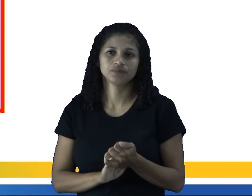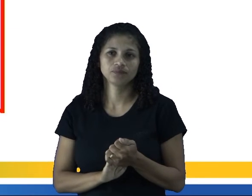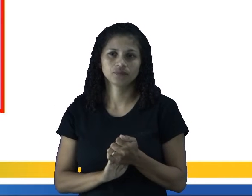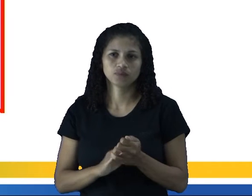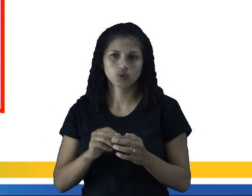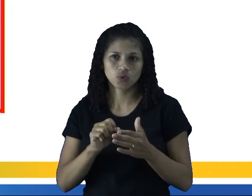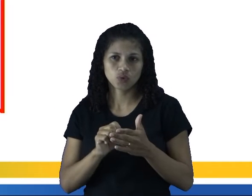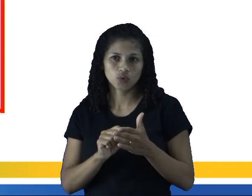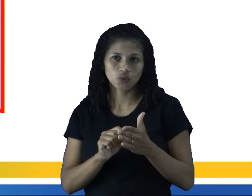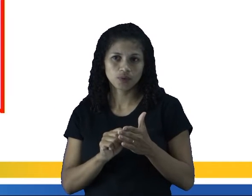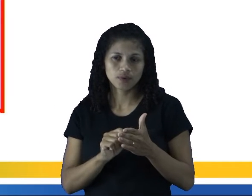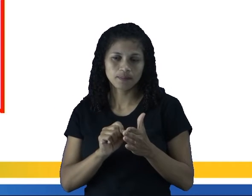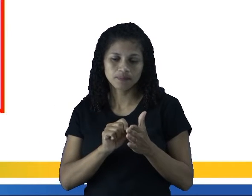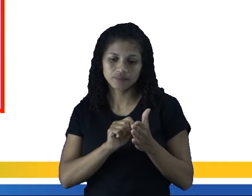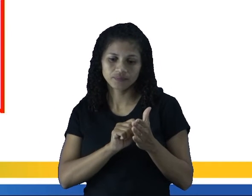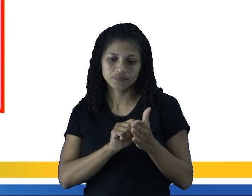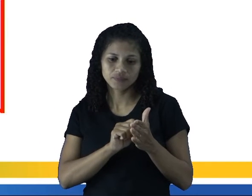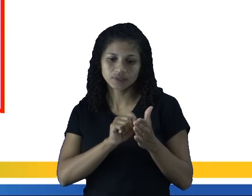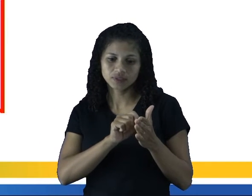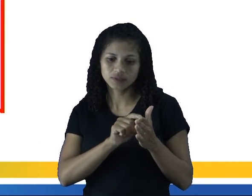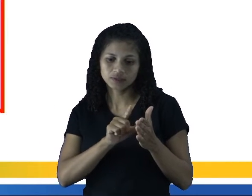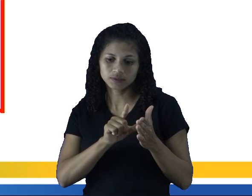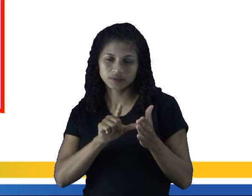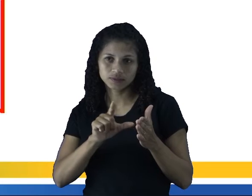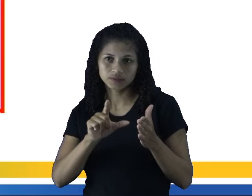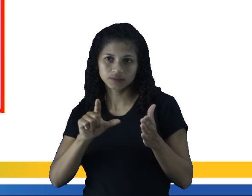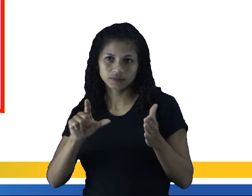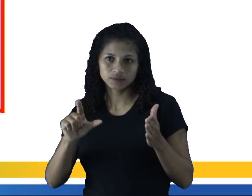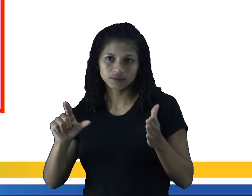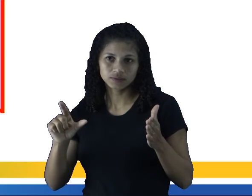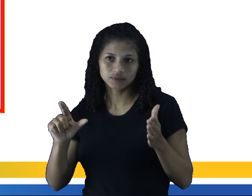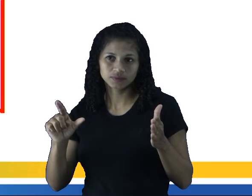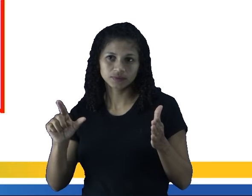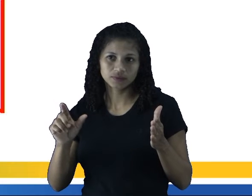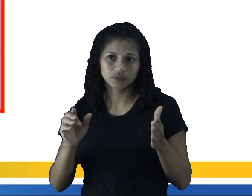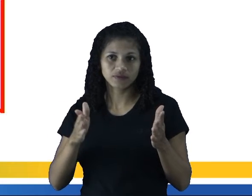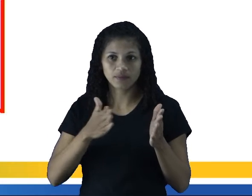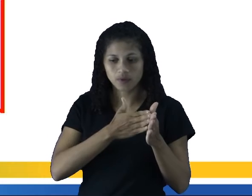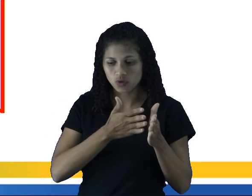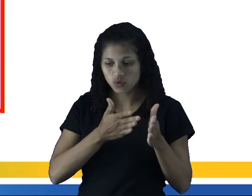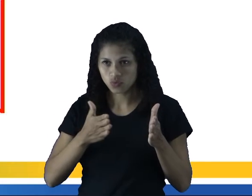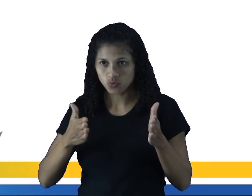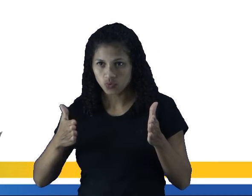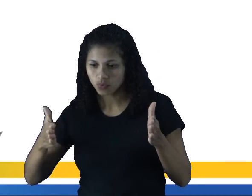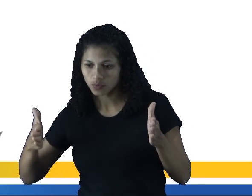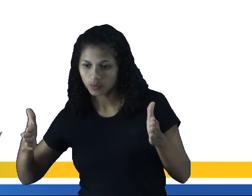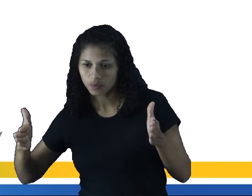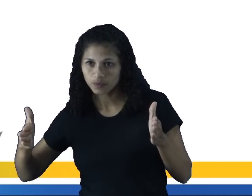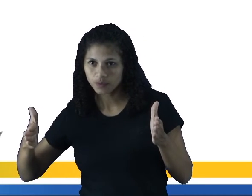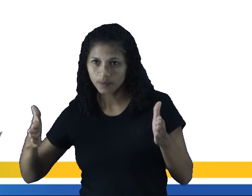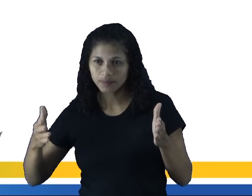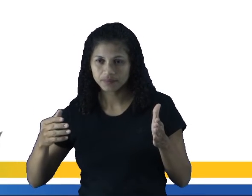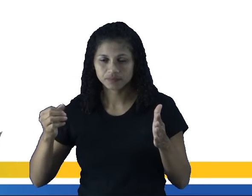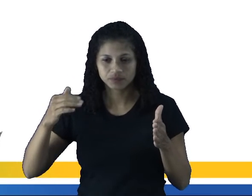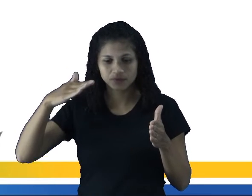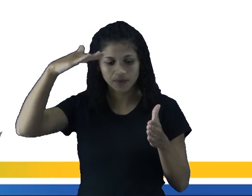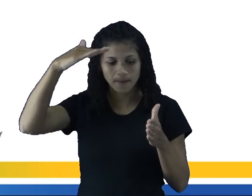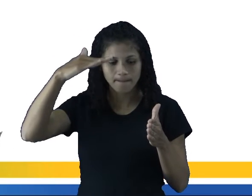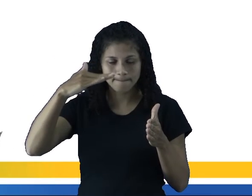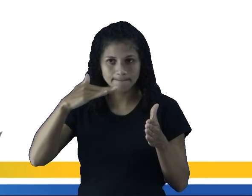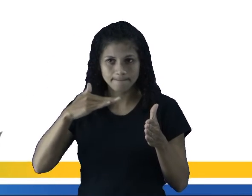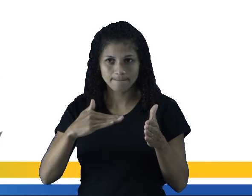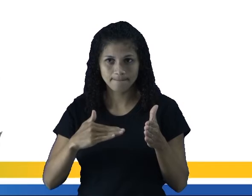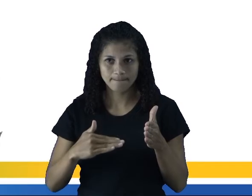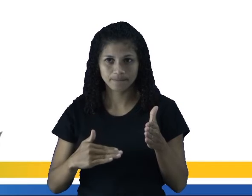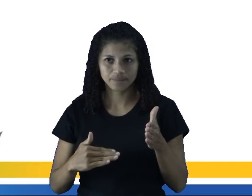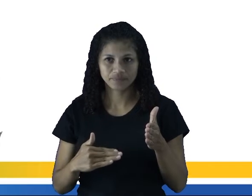vai aumentar da esquerda para a direita e de cima para baixo, isso incluindo ali os gases nobres. Aqui a gente tem,